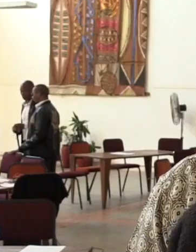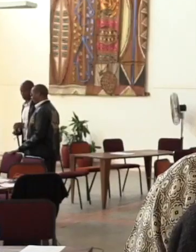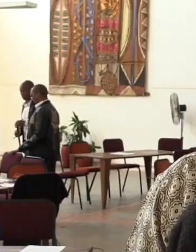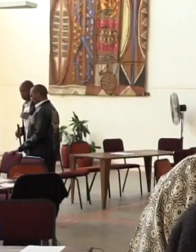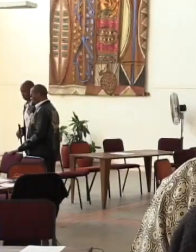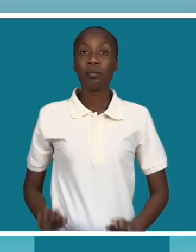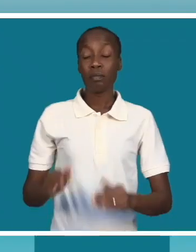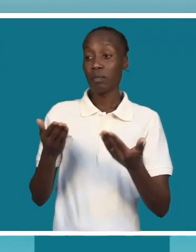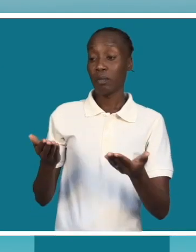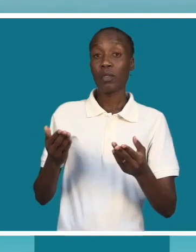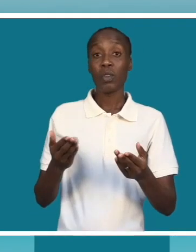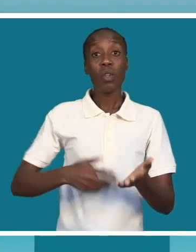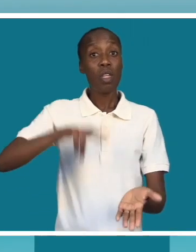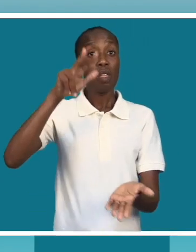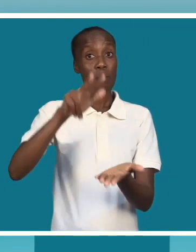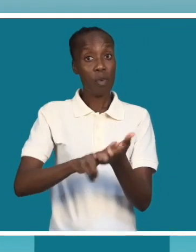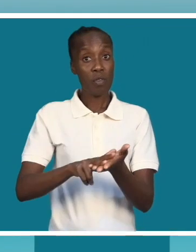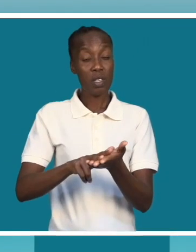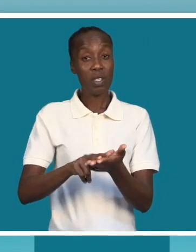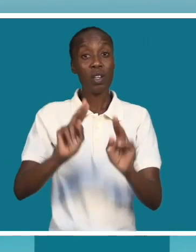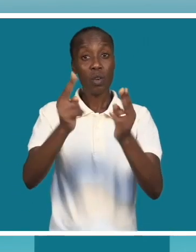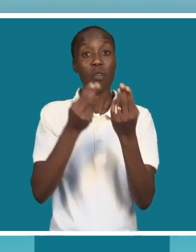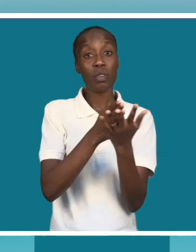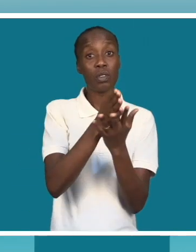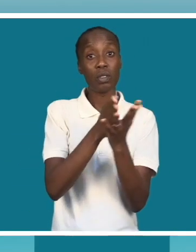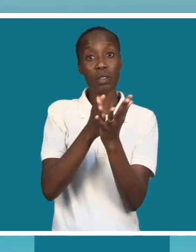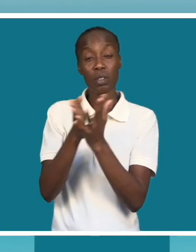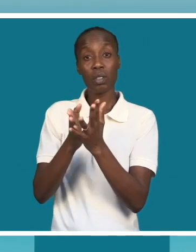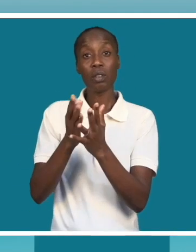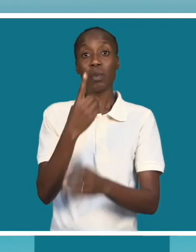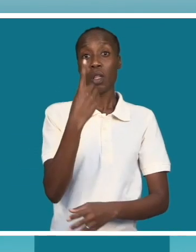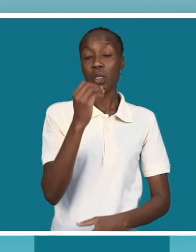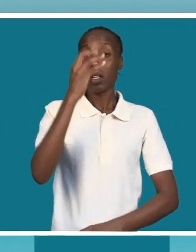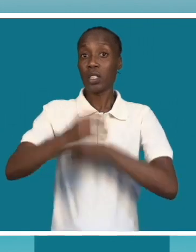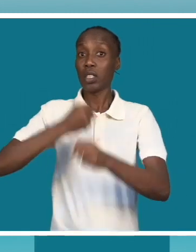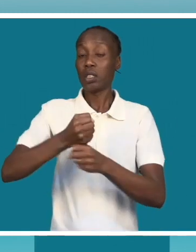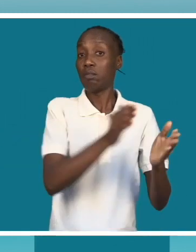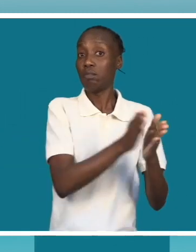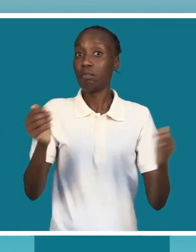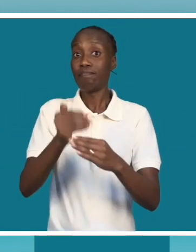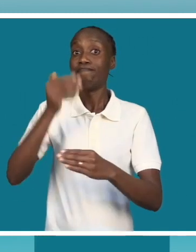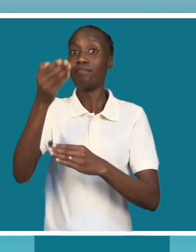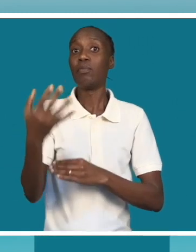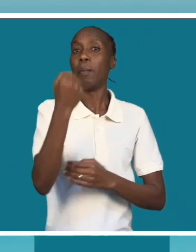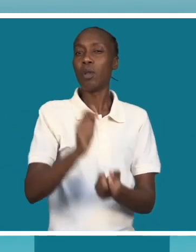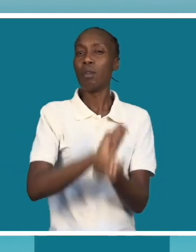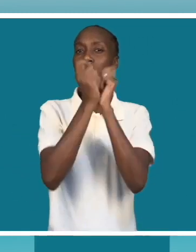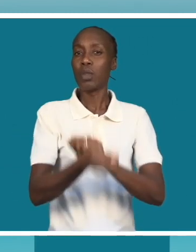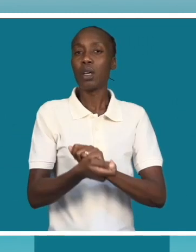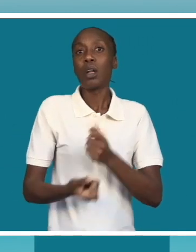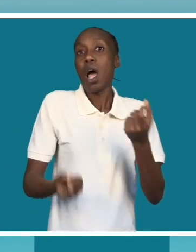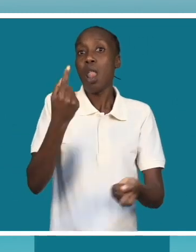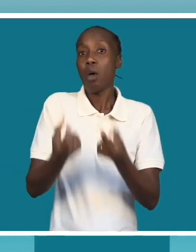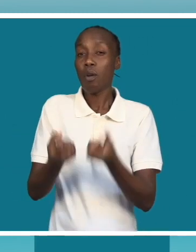ser ultrapassadas. Com esta aprovação da nova estratégia para os próximos 10 anos, possa mudar